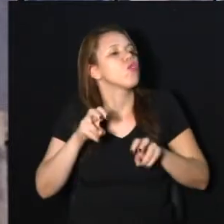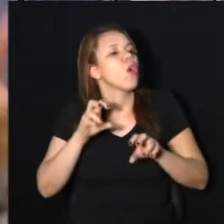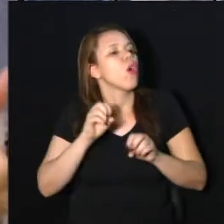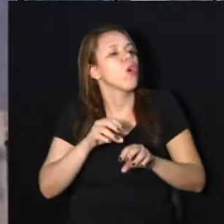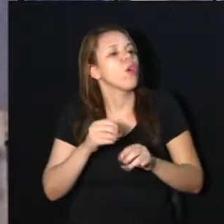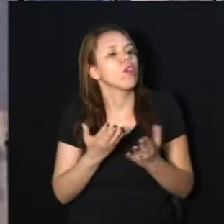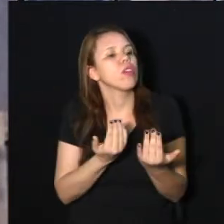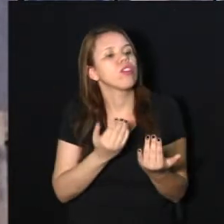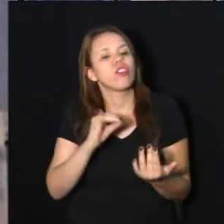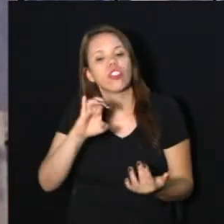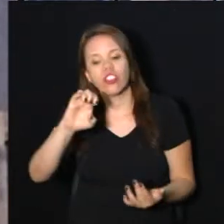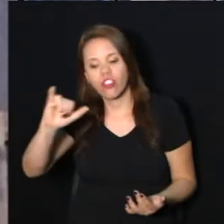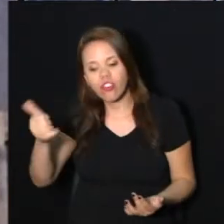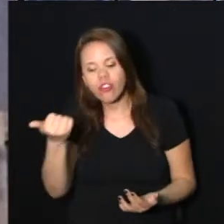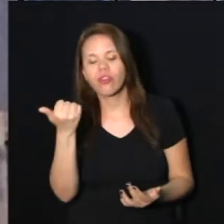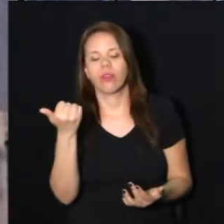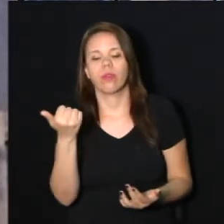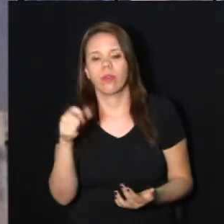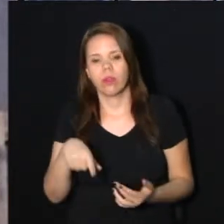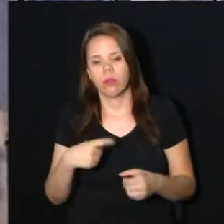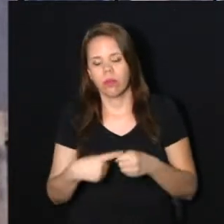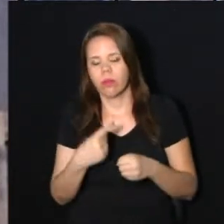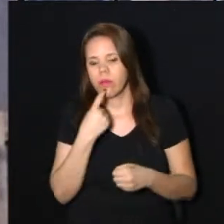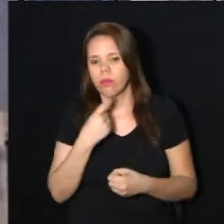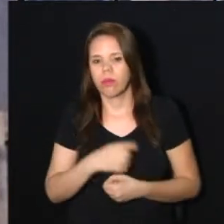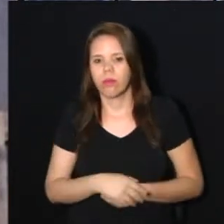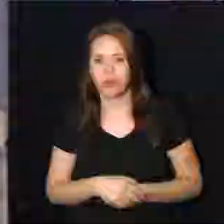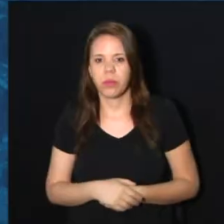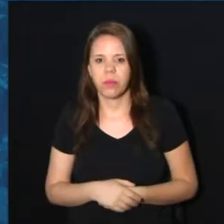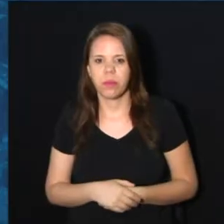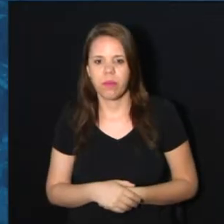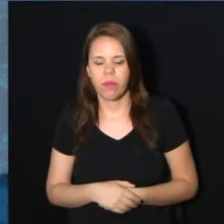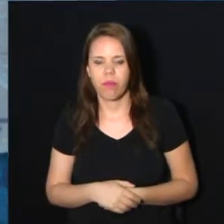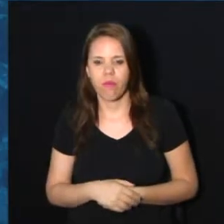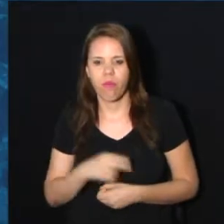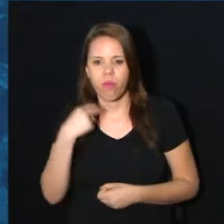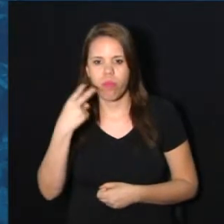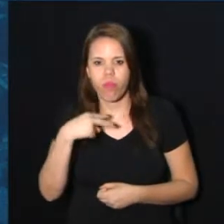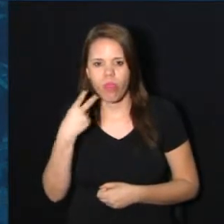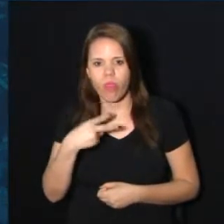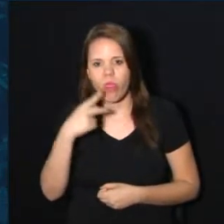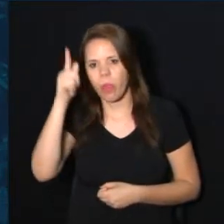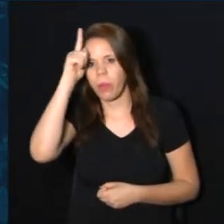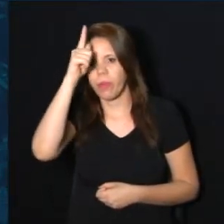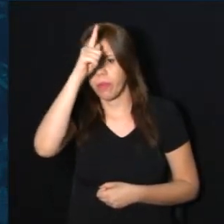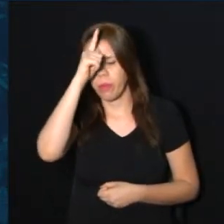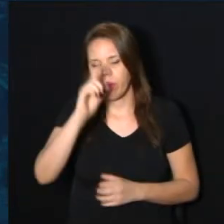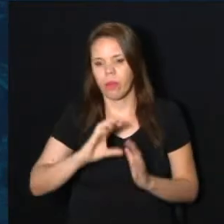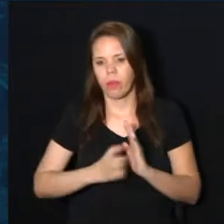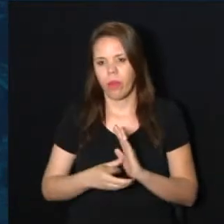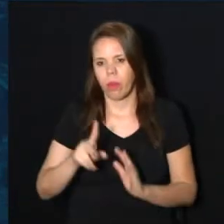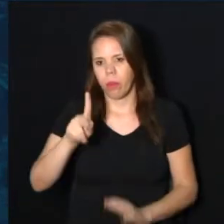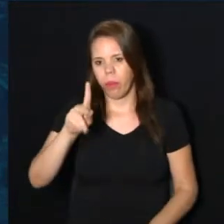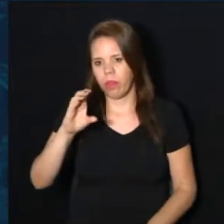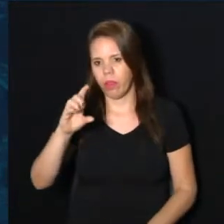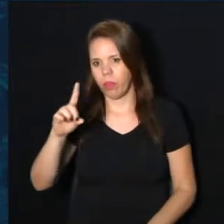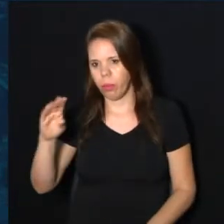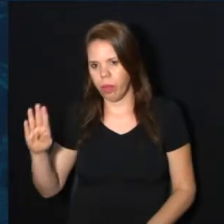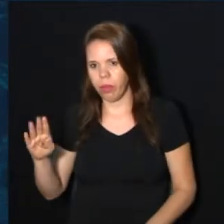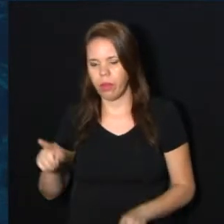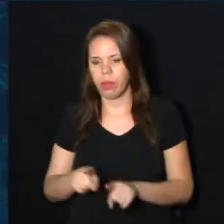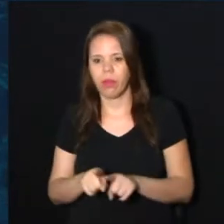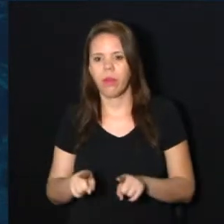de jovens e adultos aqui no município de Campinas. O vereador Gustavo Peta, do PCdoB, fez um requerimento